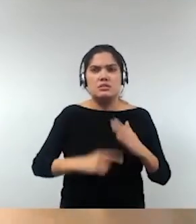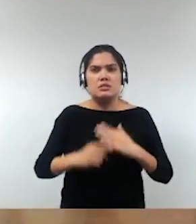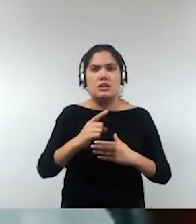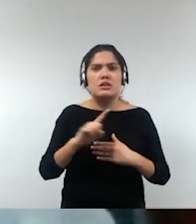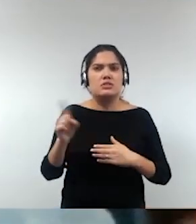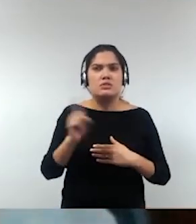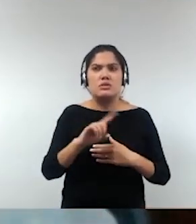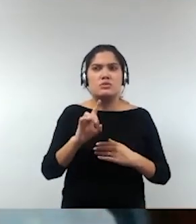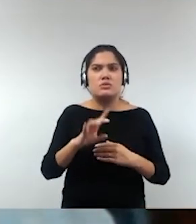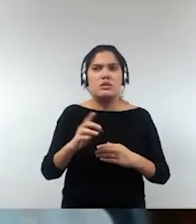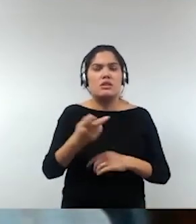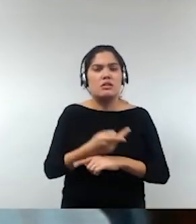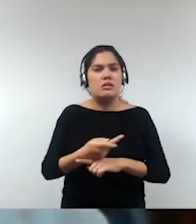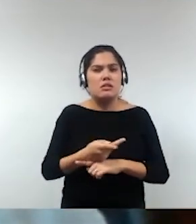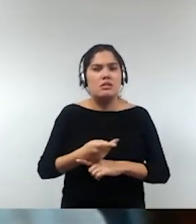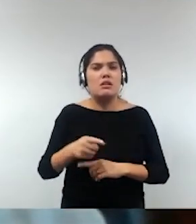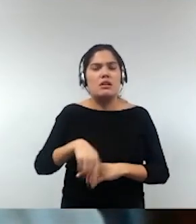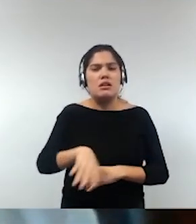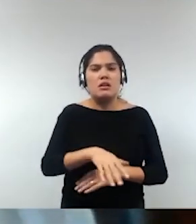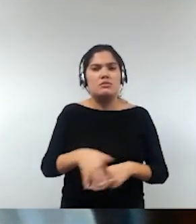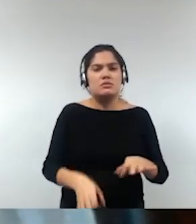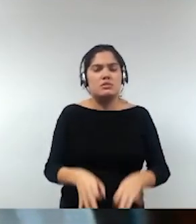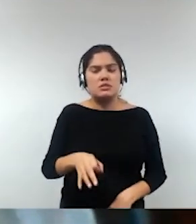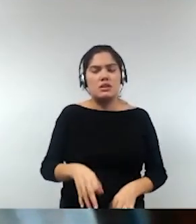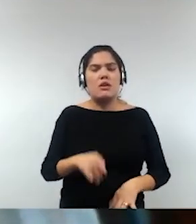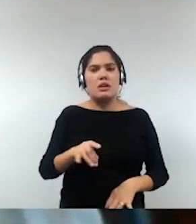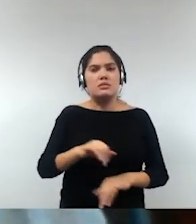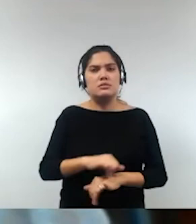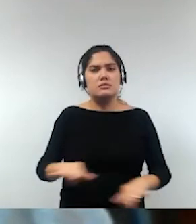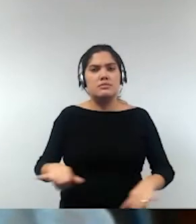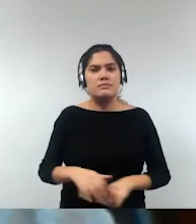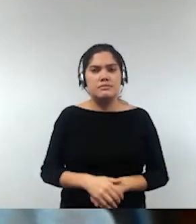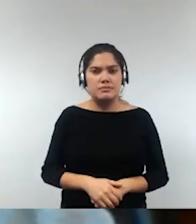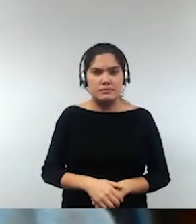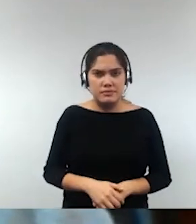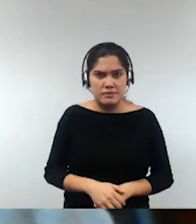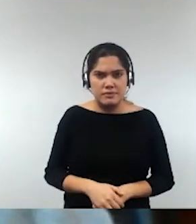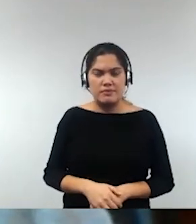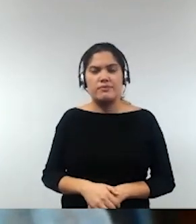apenas buscando a via judicial. É esse o recado que fica.